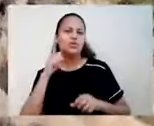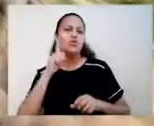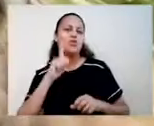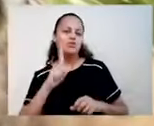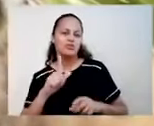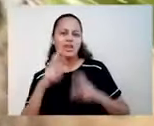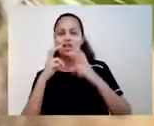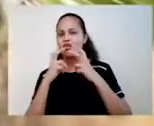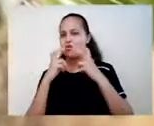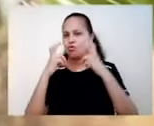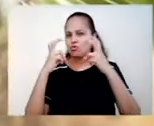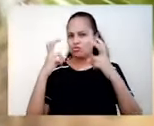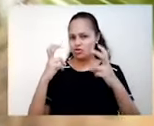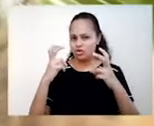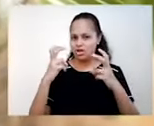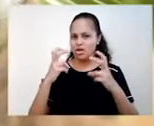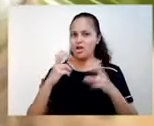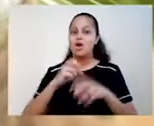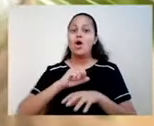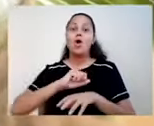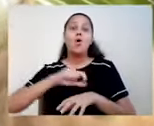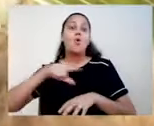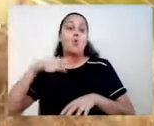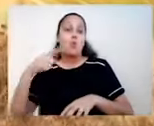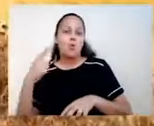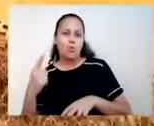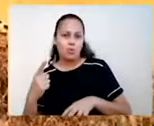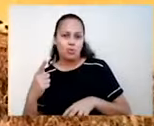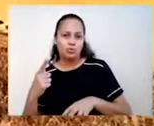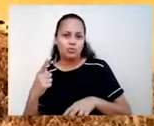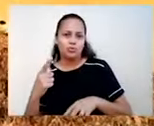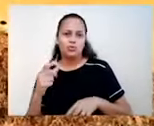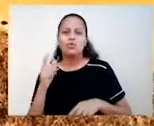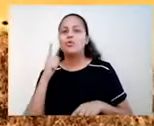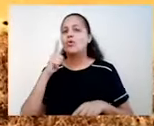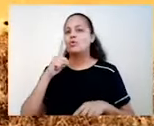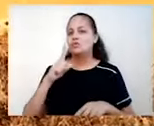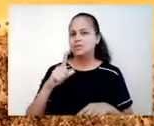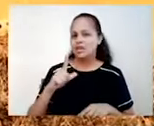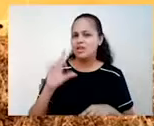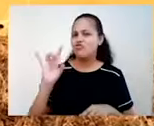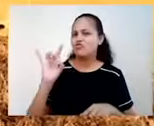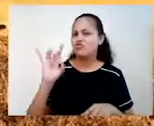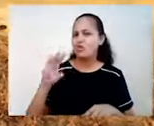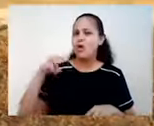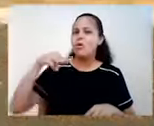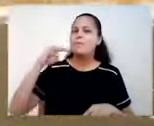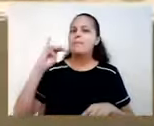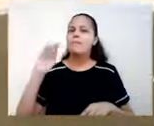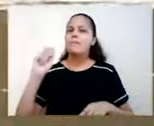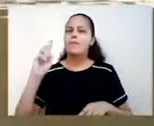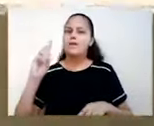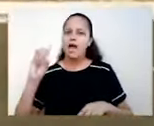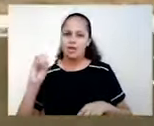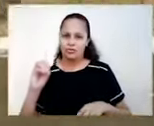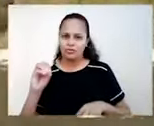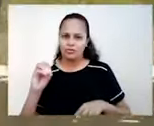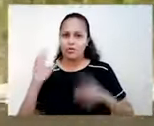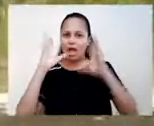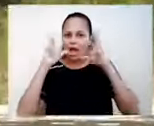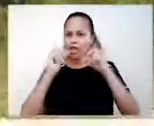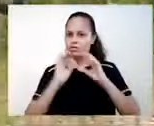rugir. Outros, como os pumas, os guepardos, por exemplo, conseguem apenas emitir um miado.